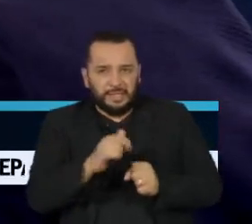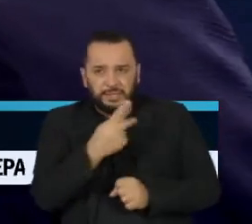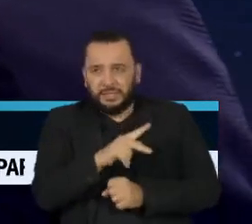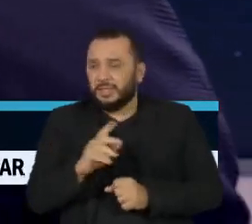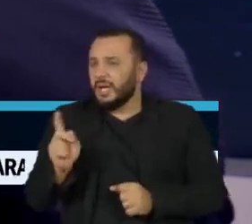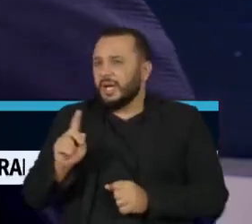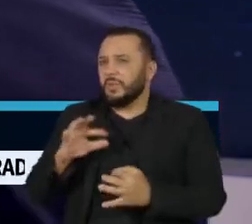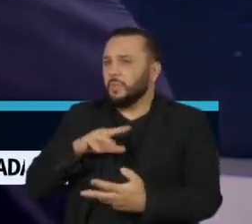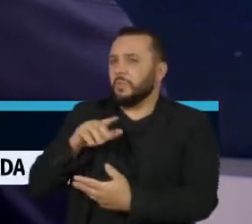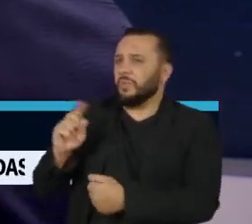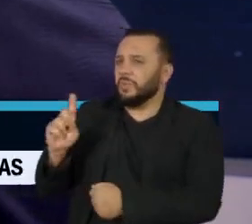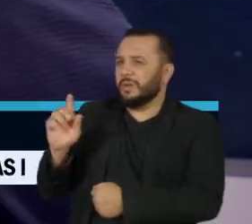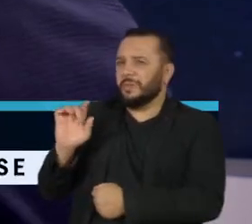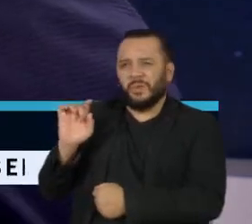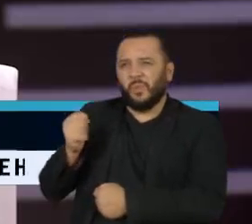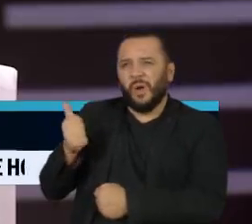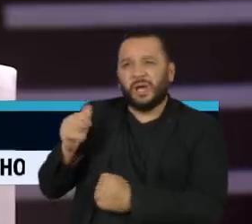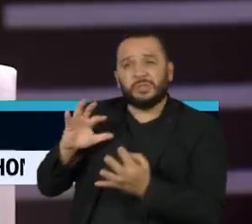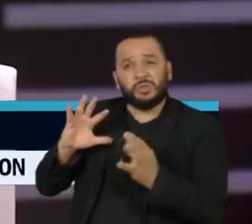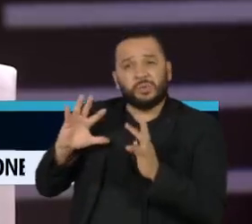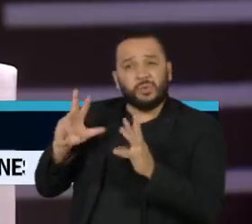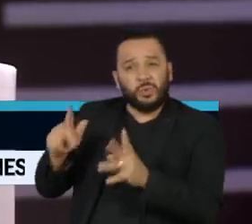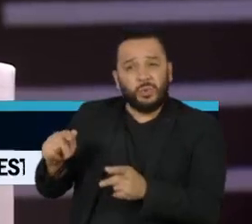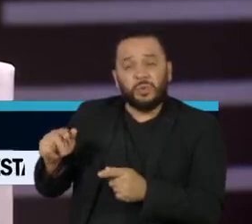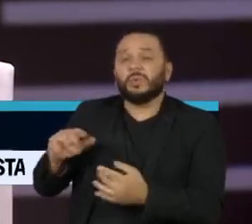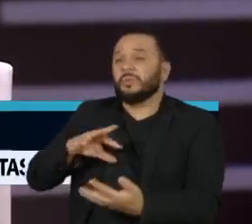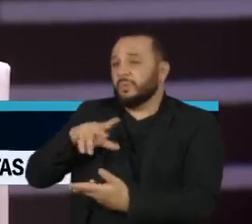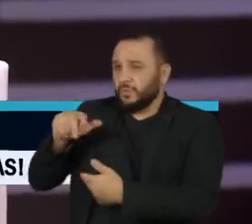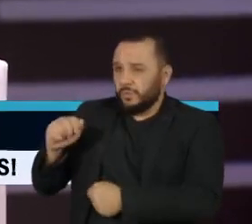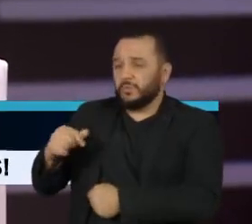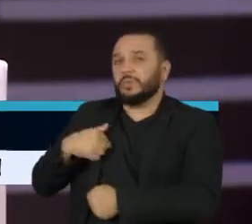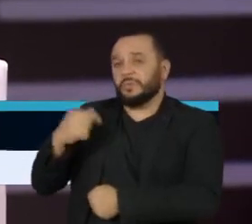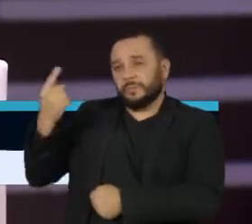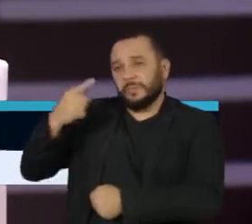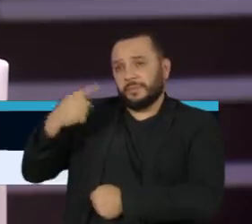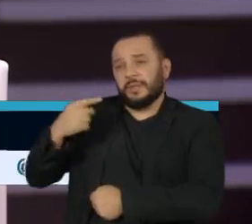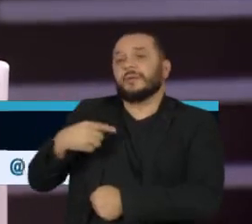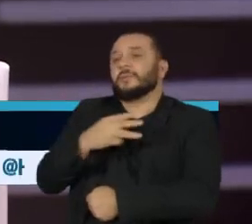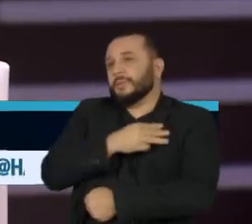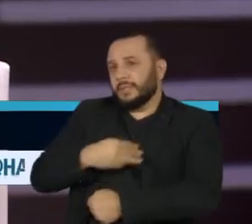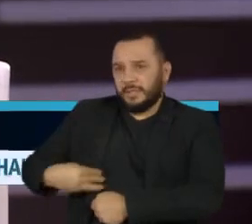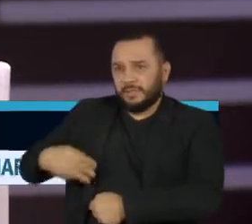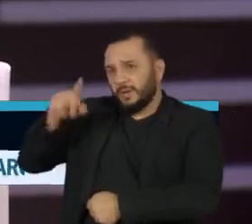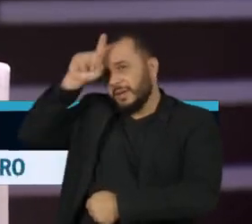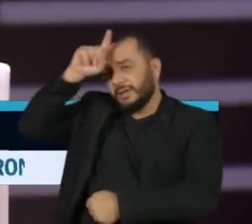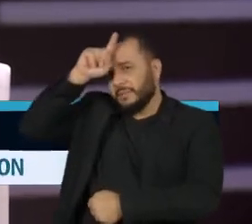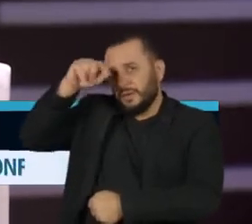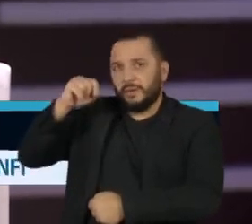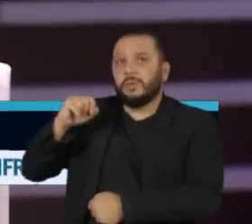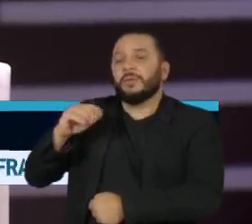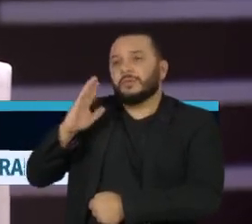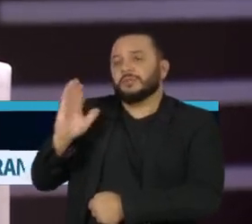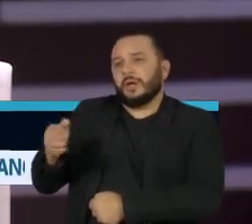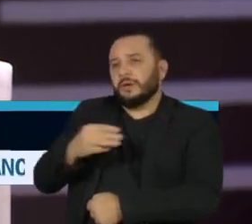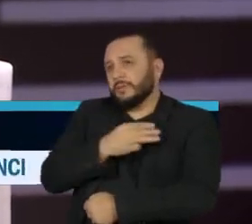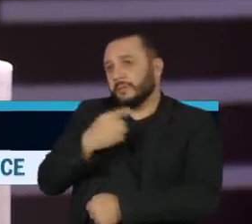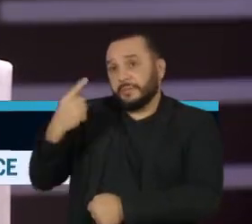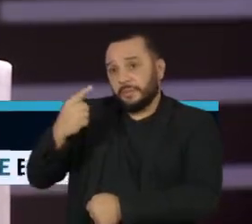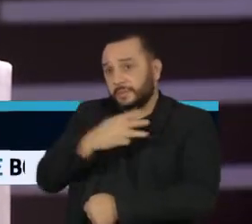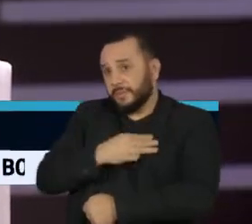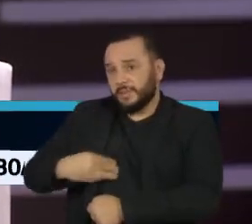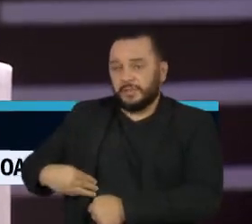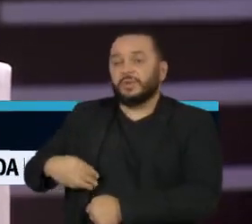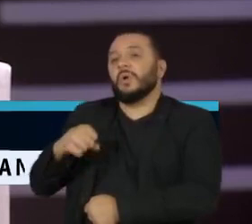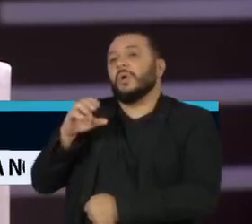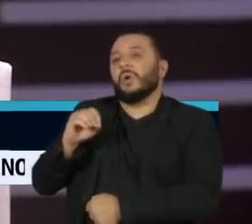eu diria que ao ponto do Olaf Scholz, que é o primeiro-ministro da Alemanha, que é o chanceler alemão, né? O primeiro-ministro, o chanceler alemão, Olaf Scholz,